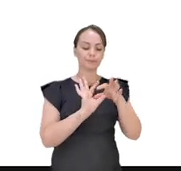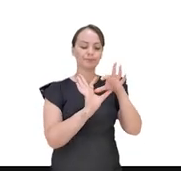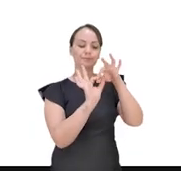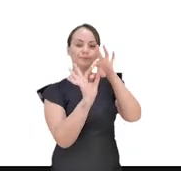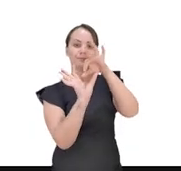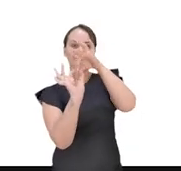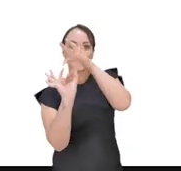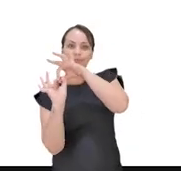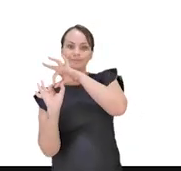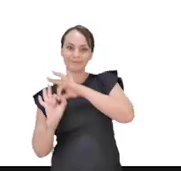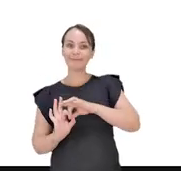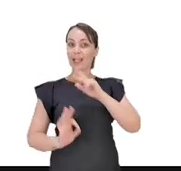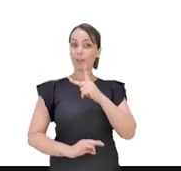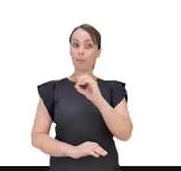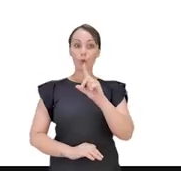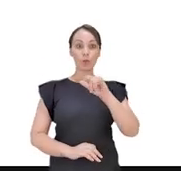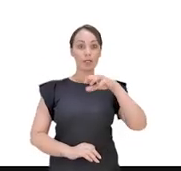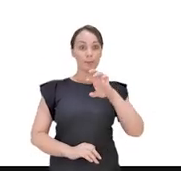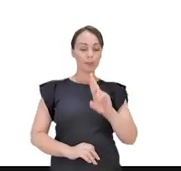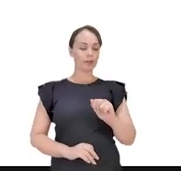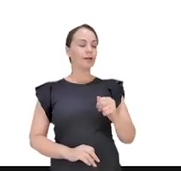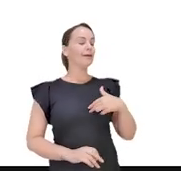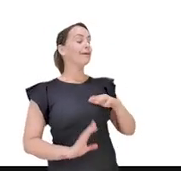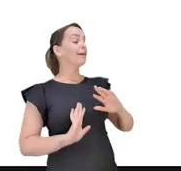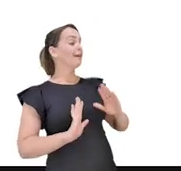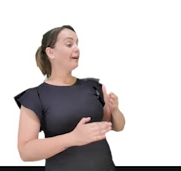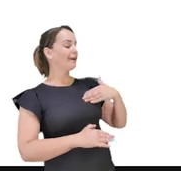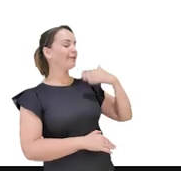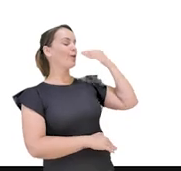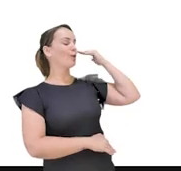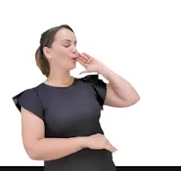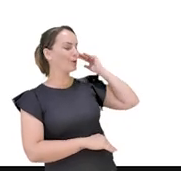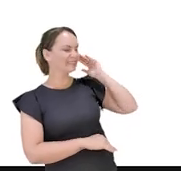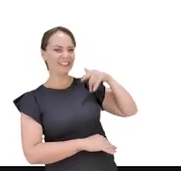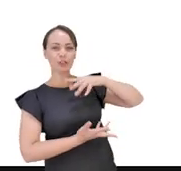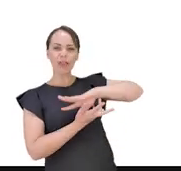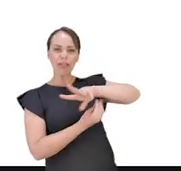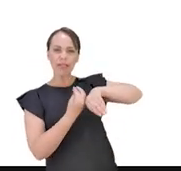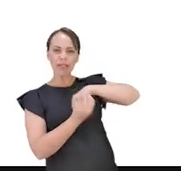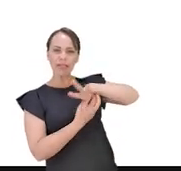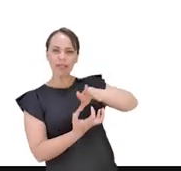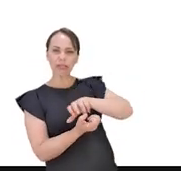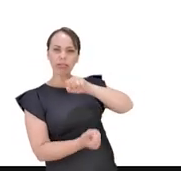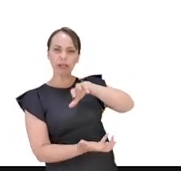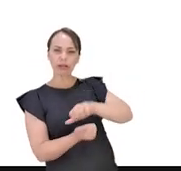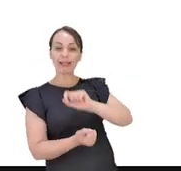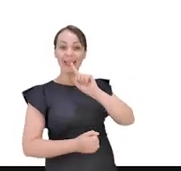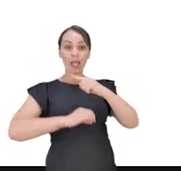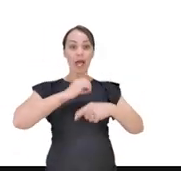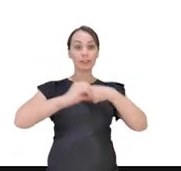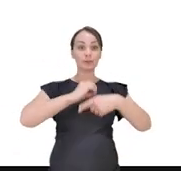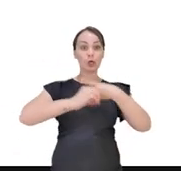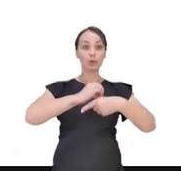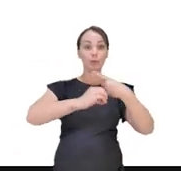cadeia longa. Isso é um polímero. Agora eu consigo entender. Então, toda aquela meleca toda é um monte de átomo